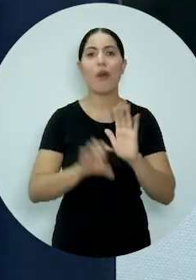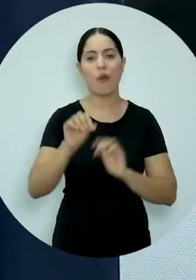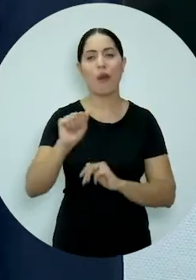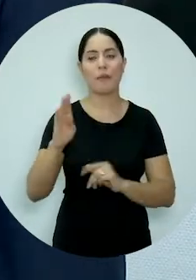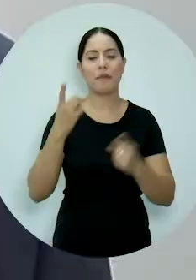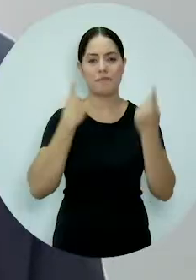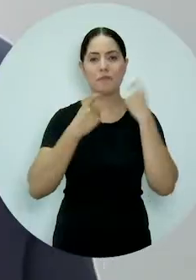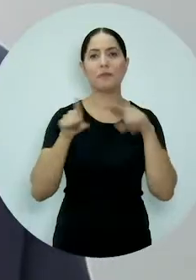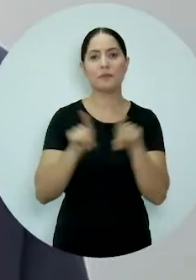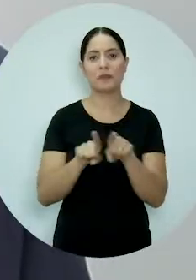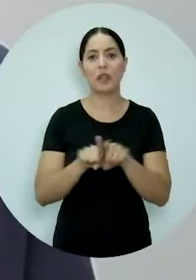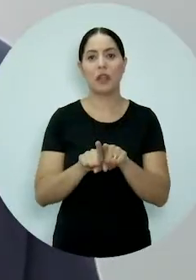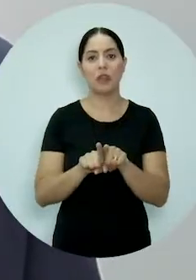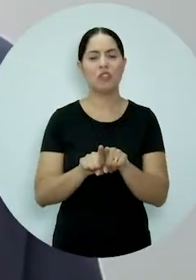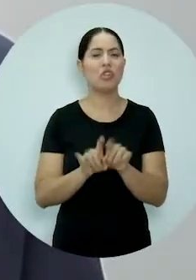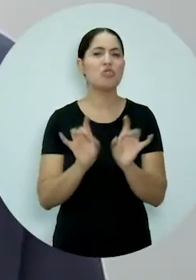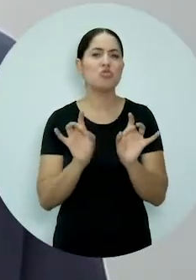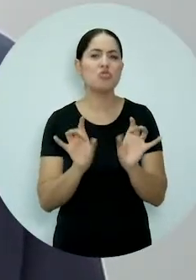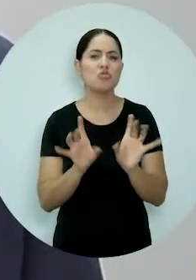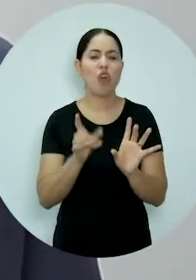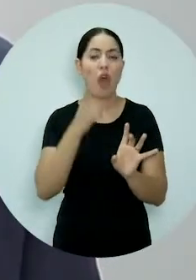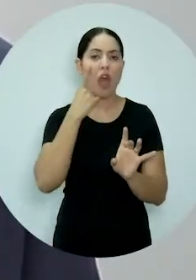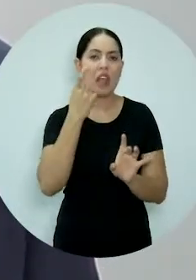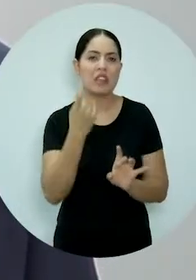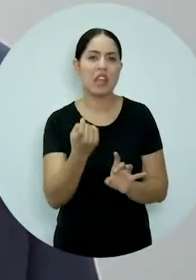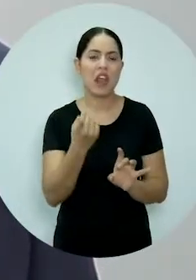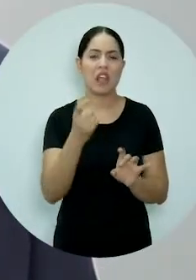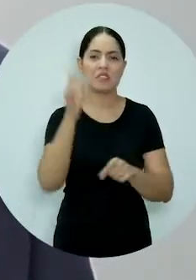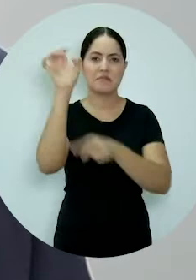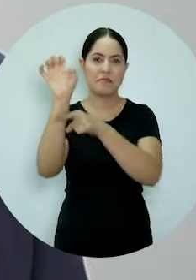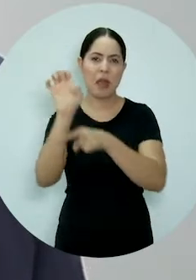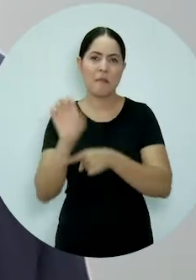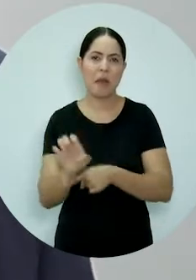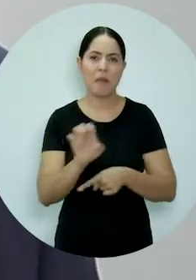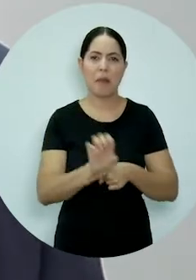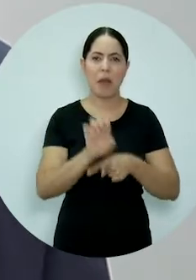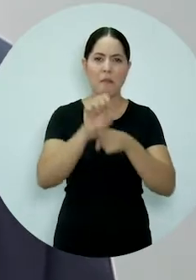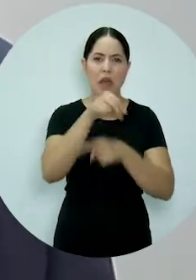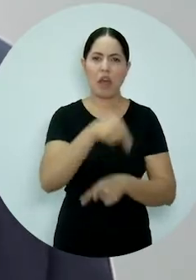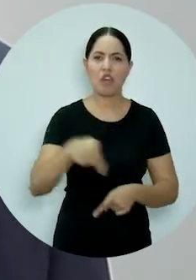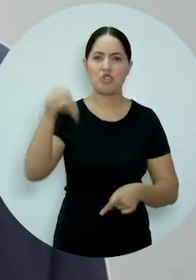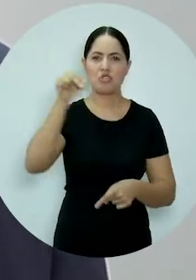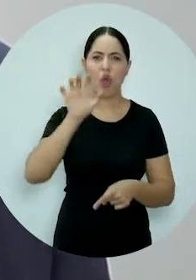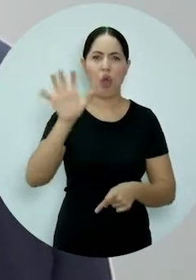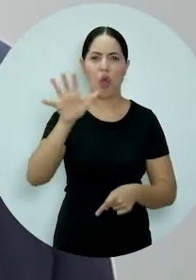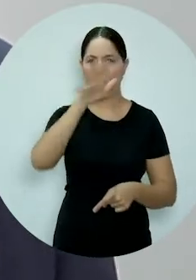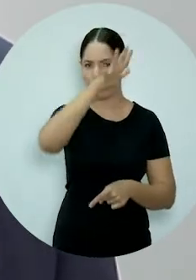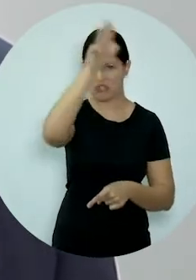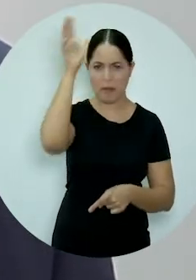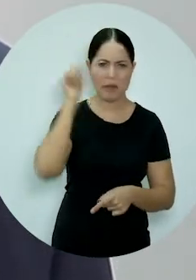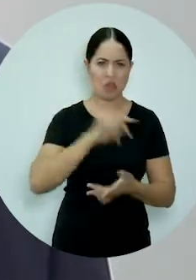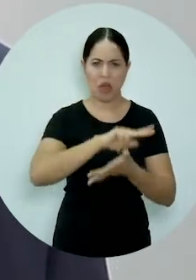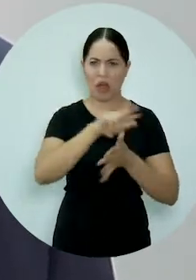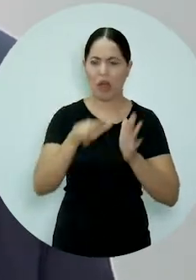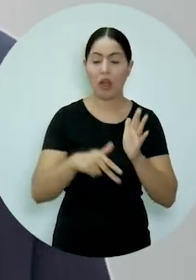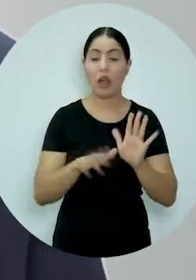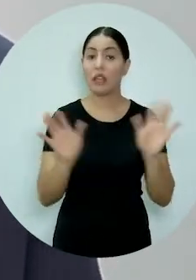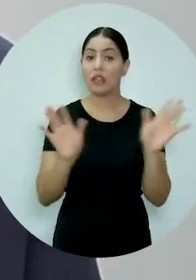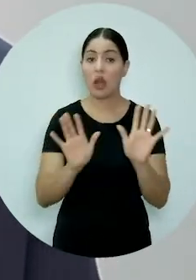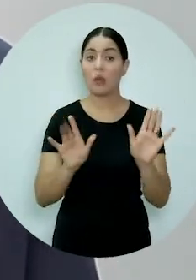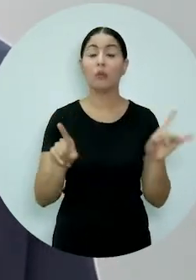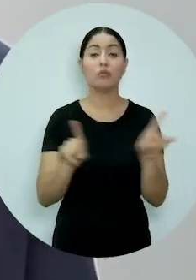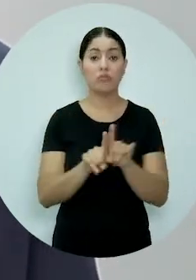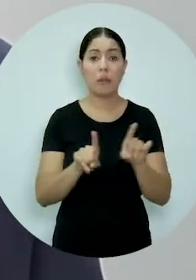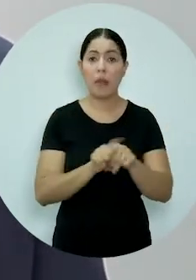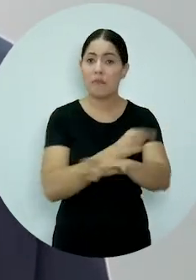essa preocupação. Repito, não apenas do interesse dos estados da região norte, da região amazônica, mas também para o